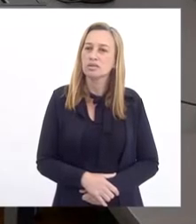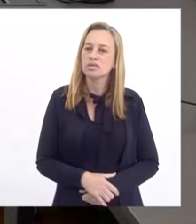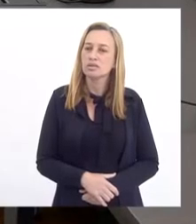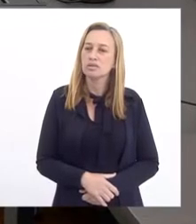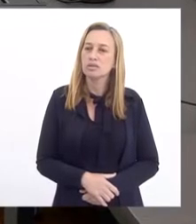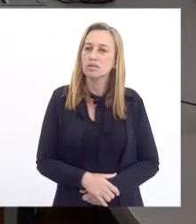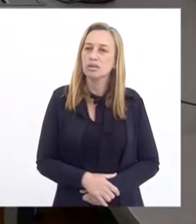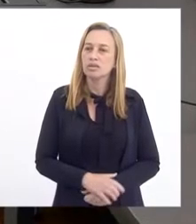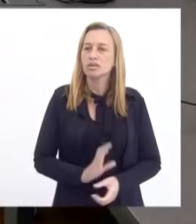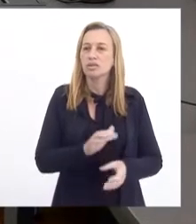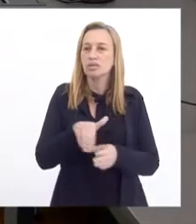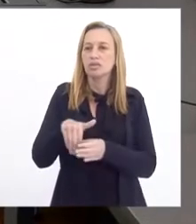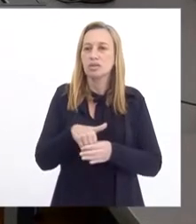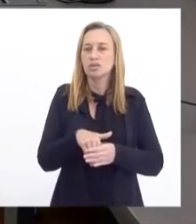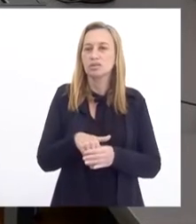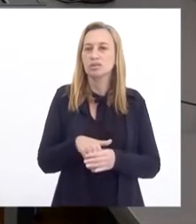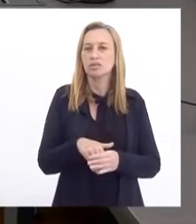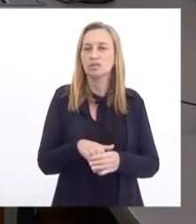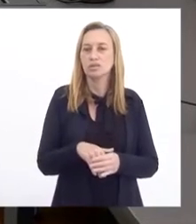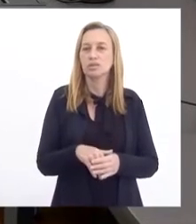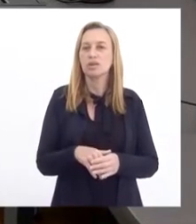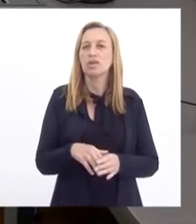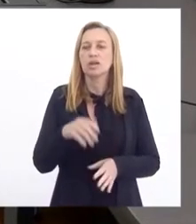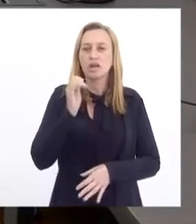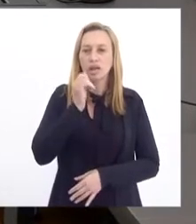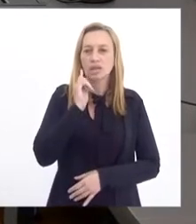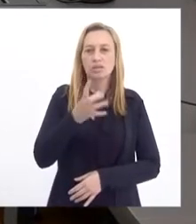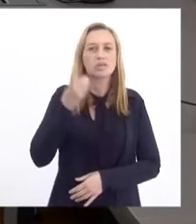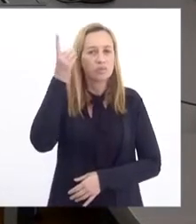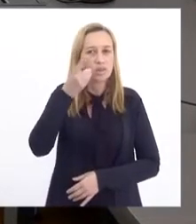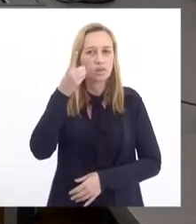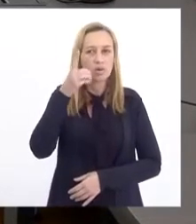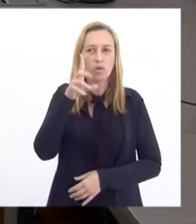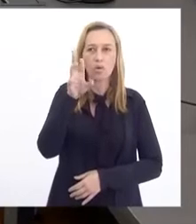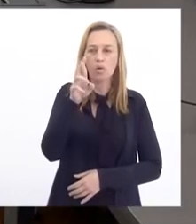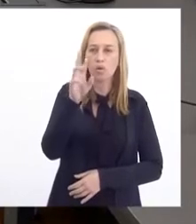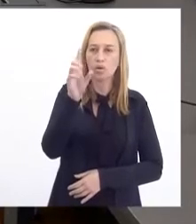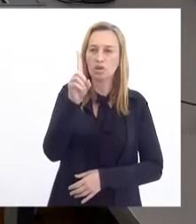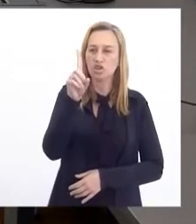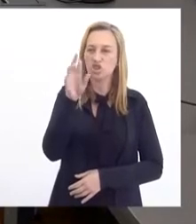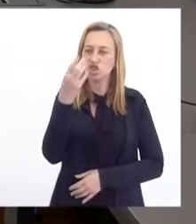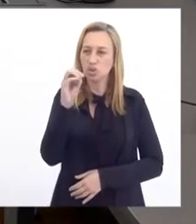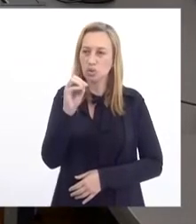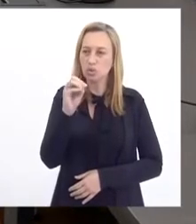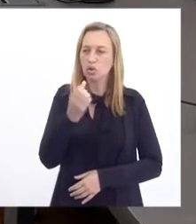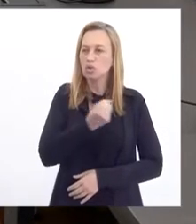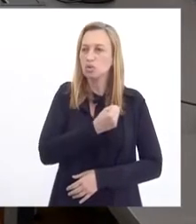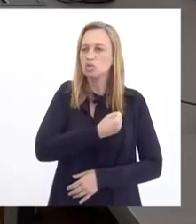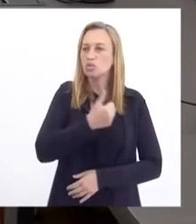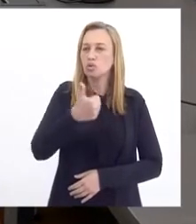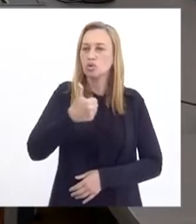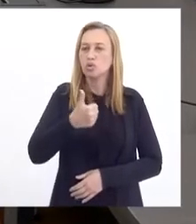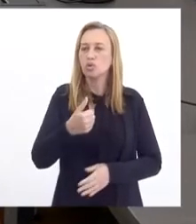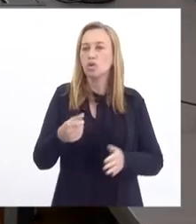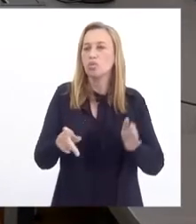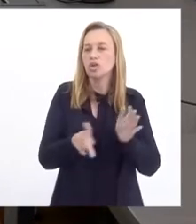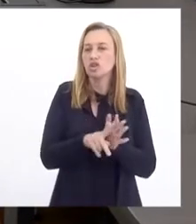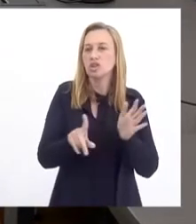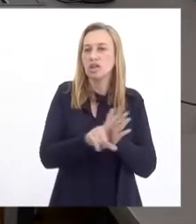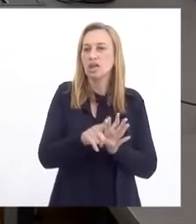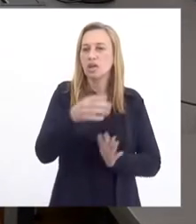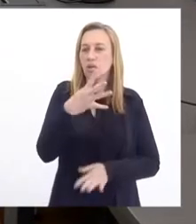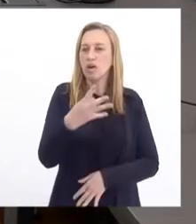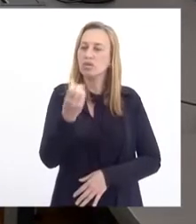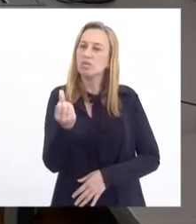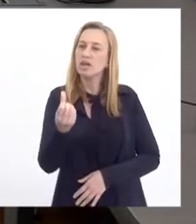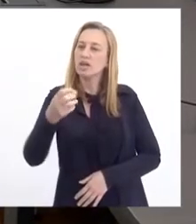discussão e votação dos pareceres e proposições. Relator, deputado Rodrigo Bacelar. Número 1 da pauta, projeto de lei 460/2019, de autoria